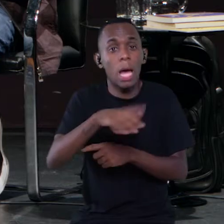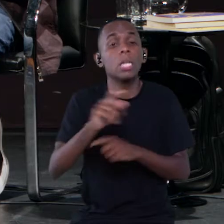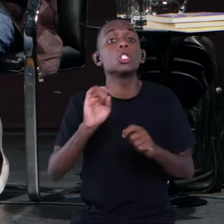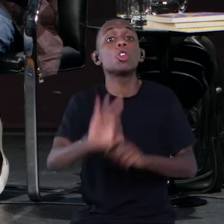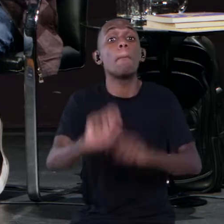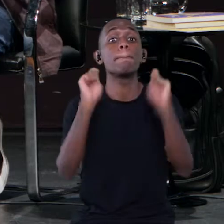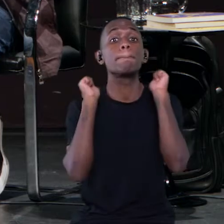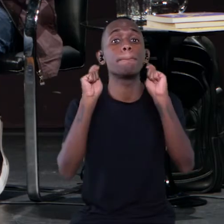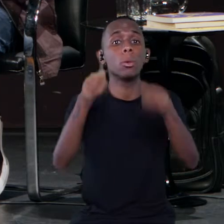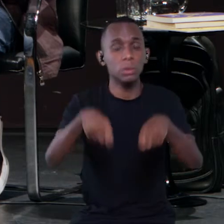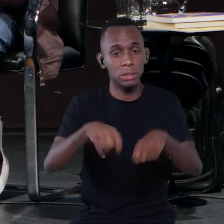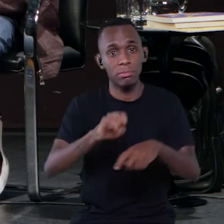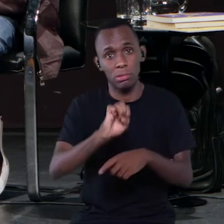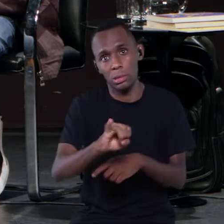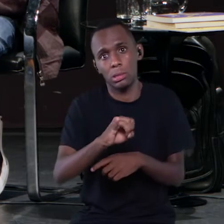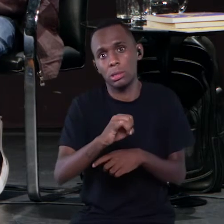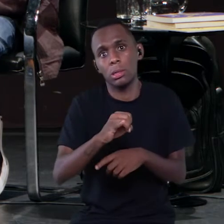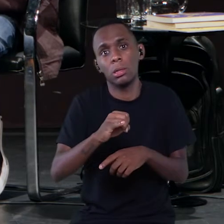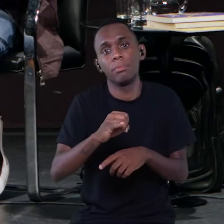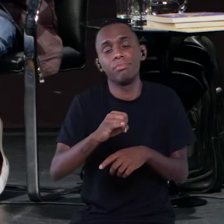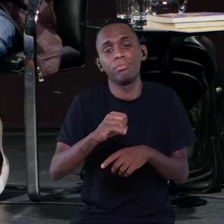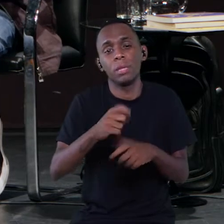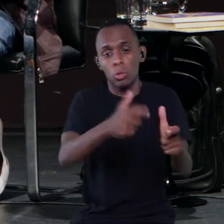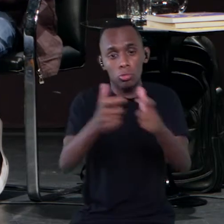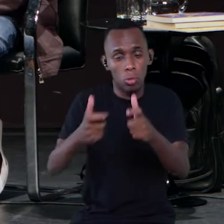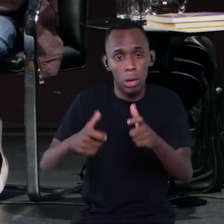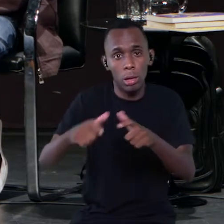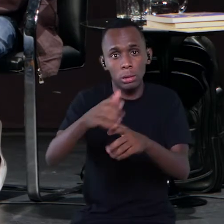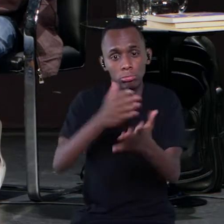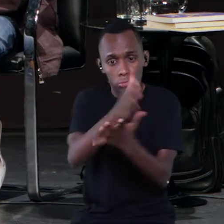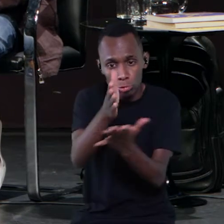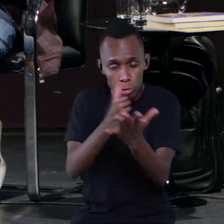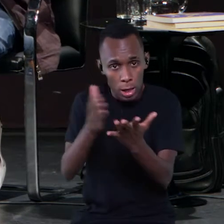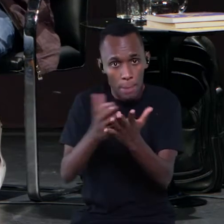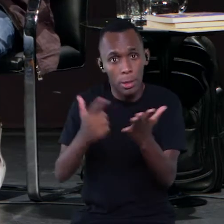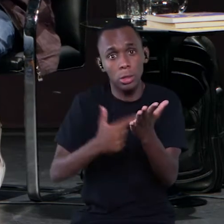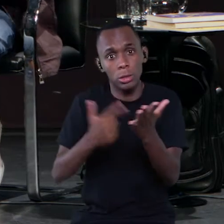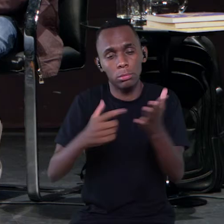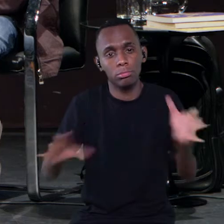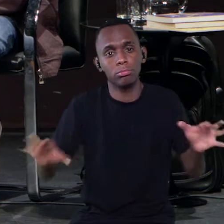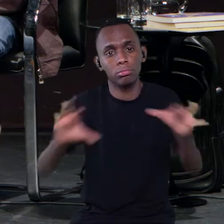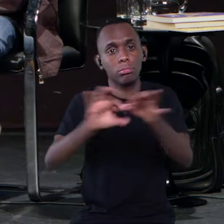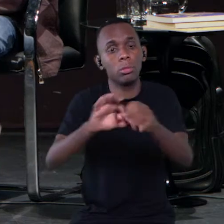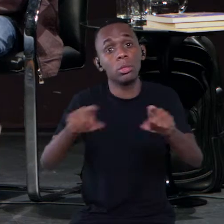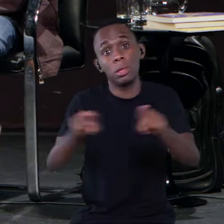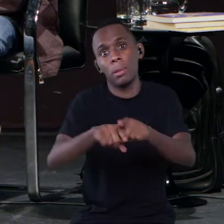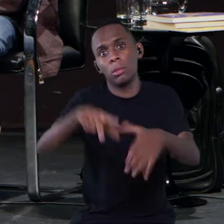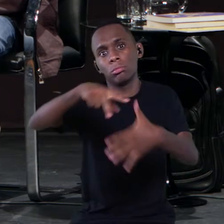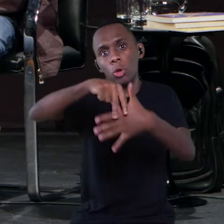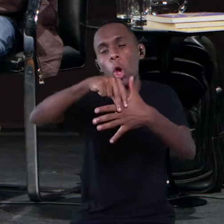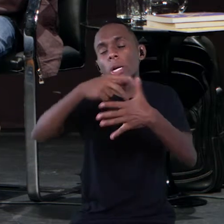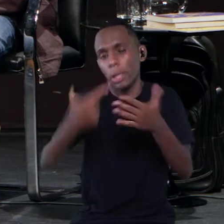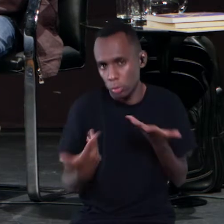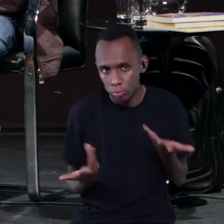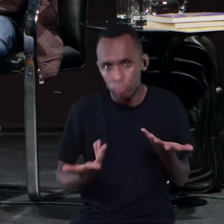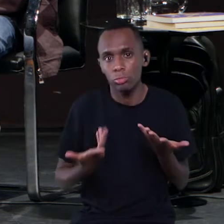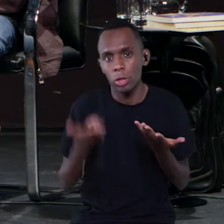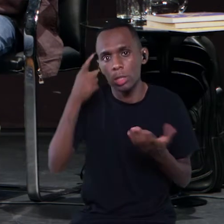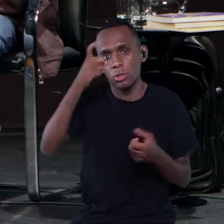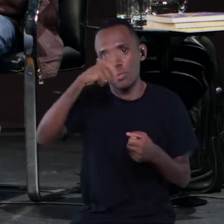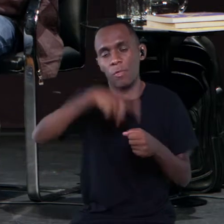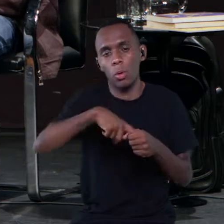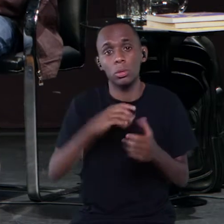é possível porque, né, as áreas da literatura estão interdisciplinares. O cordel está de volta aí mais do que nunca, né? Então, eu acho